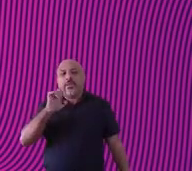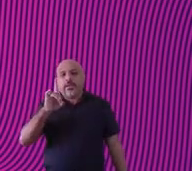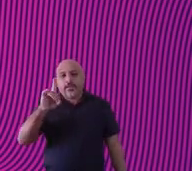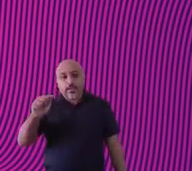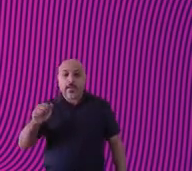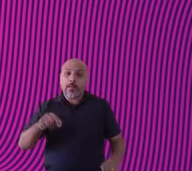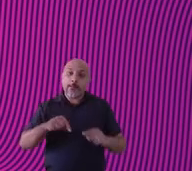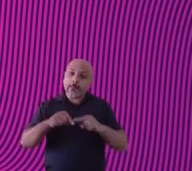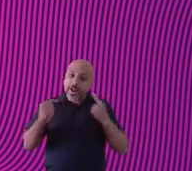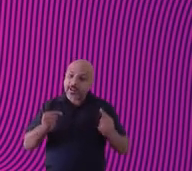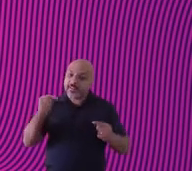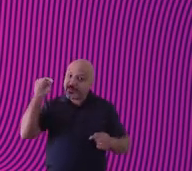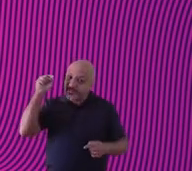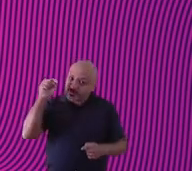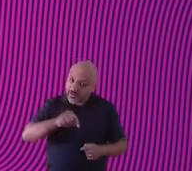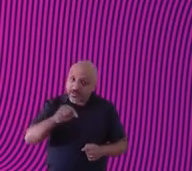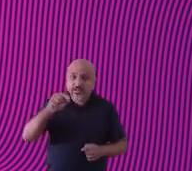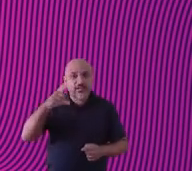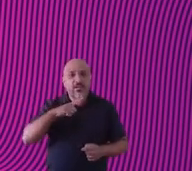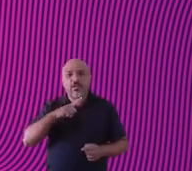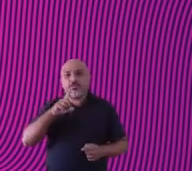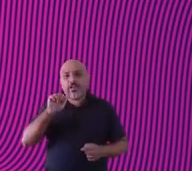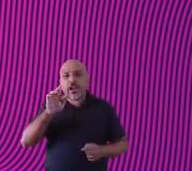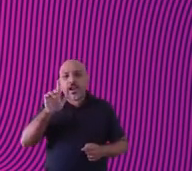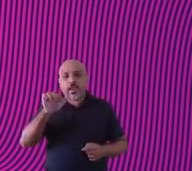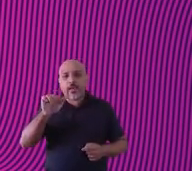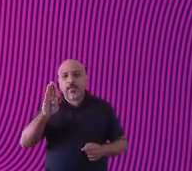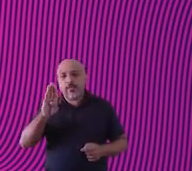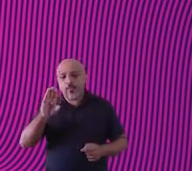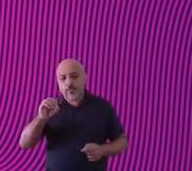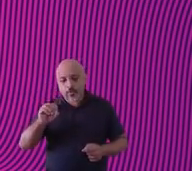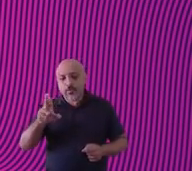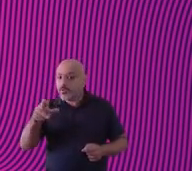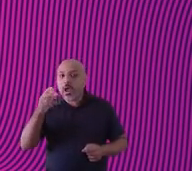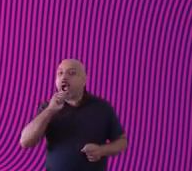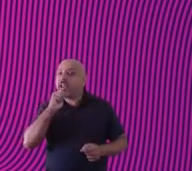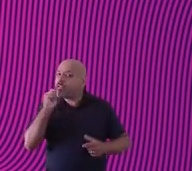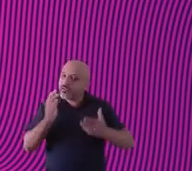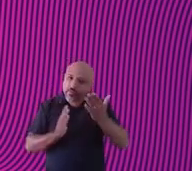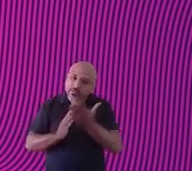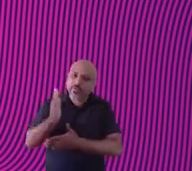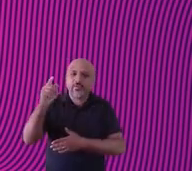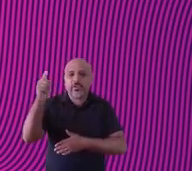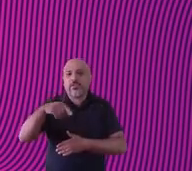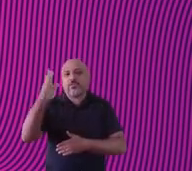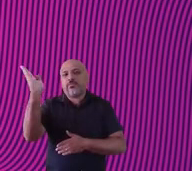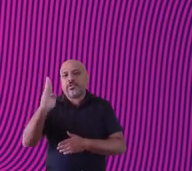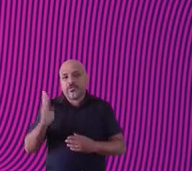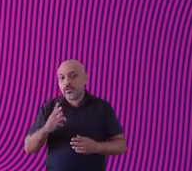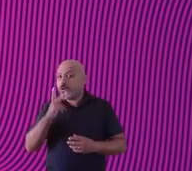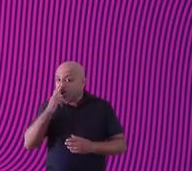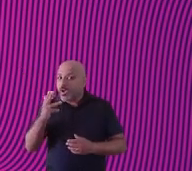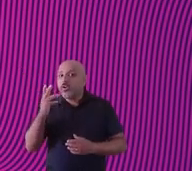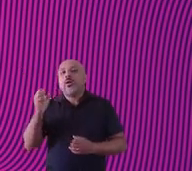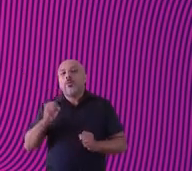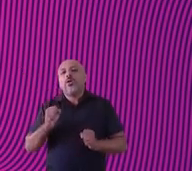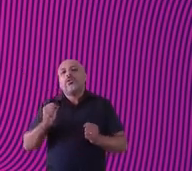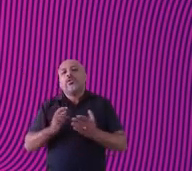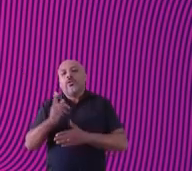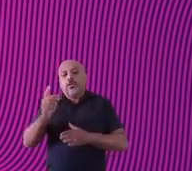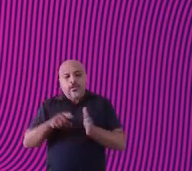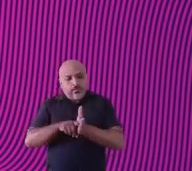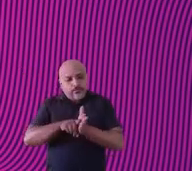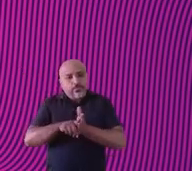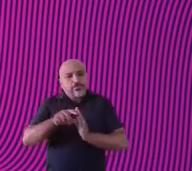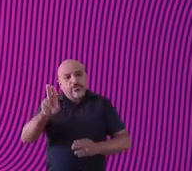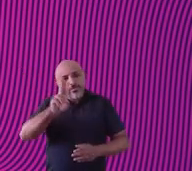mais uma vez aqui é o fôlego não tá aprovado essa indicação ainda no Brasil mas eu acho que pode haver uma perspectiva para